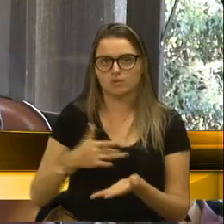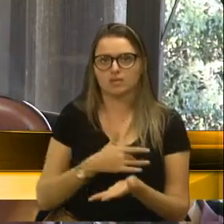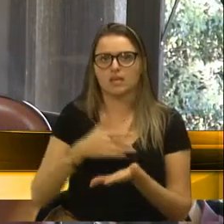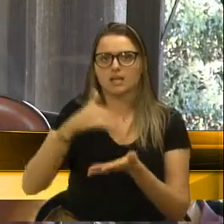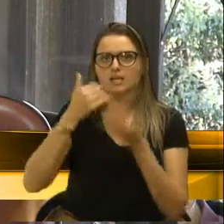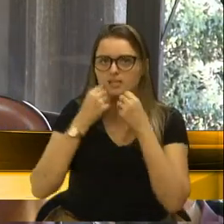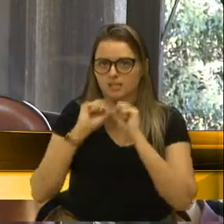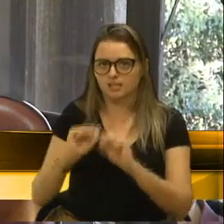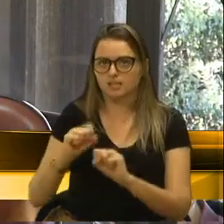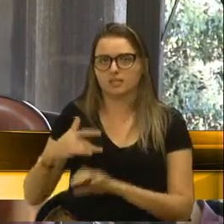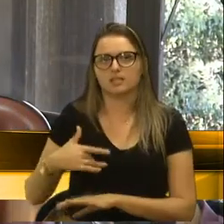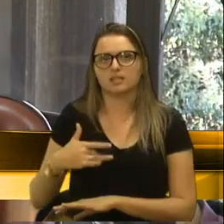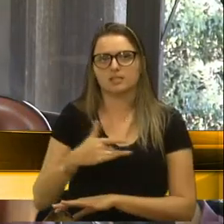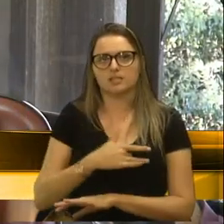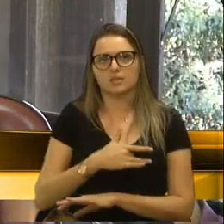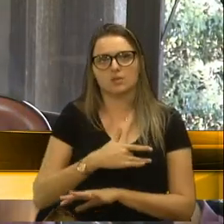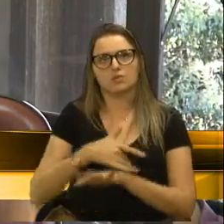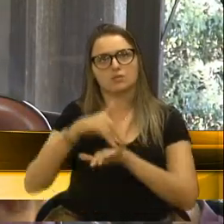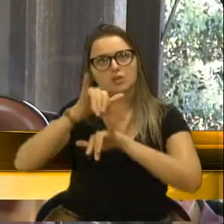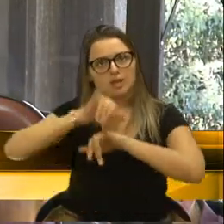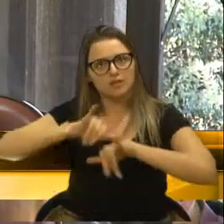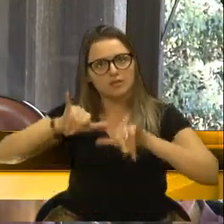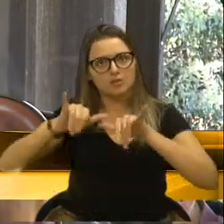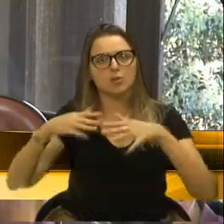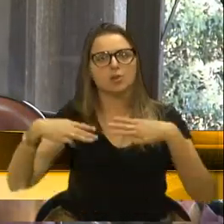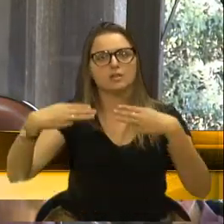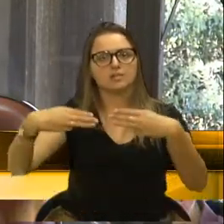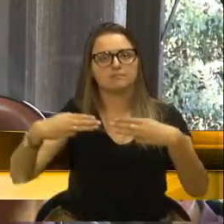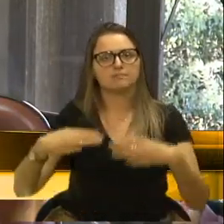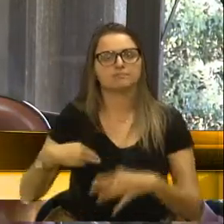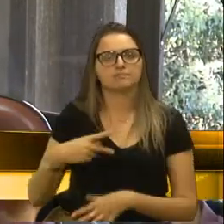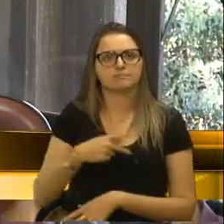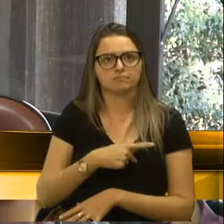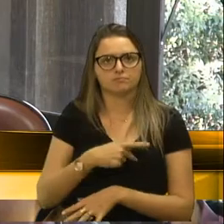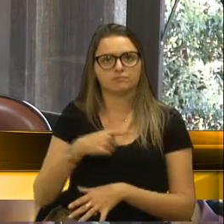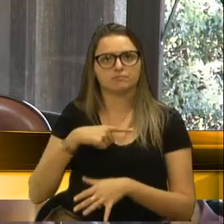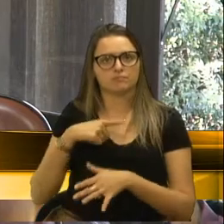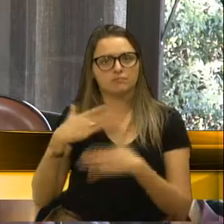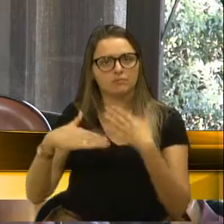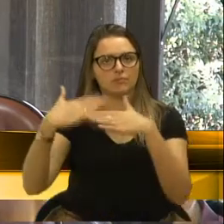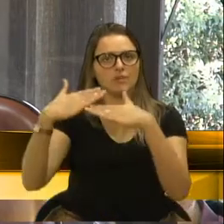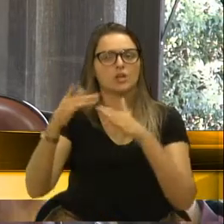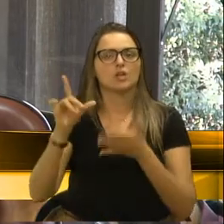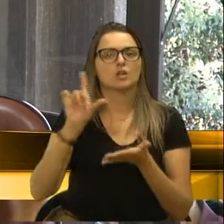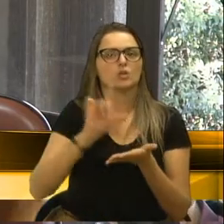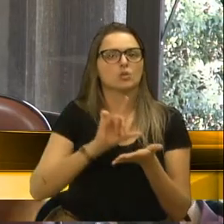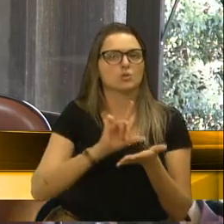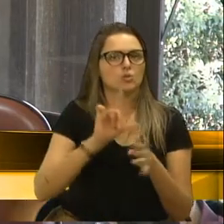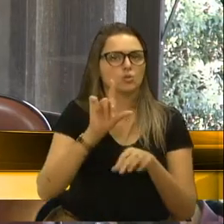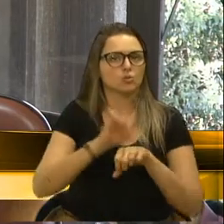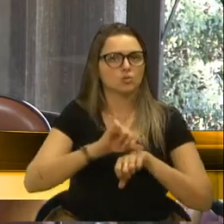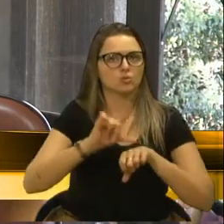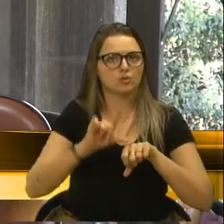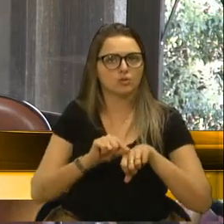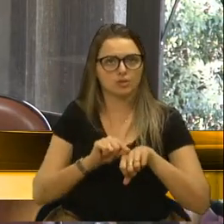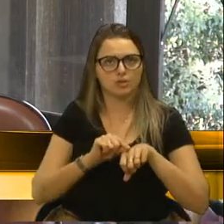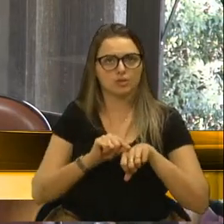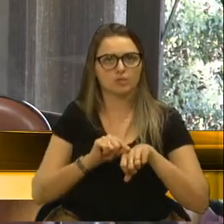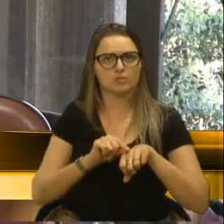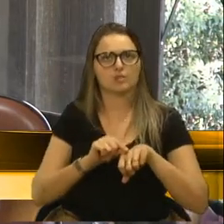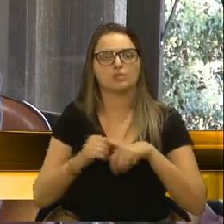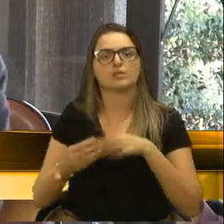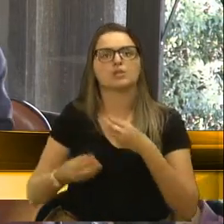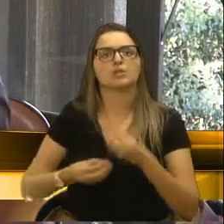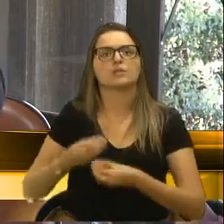Saúde, informou o Ministério Público agora nessa promoção que teve, num argumento suficiente, né, e bem embasado em